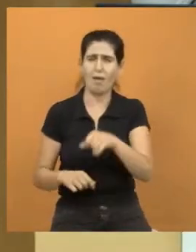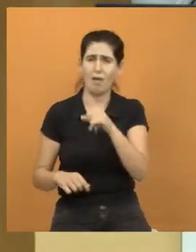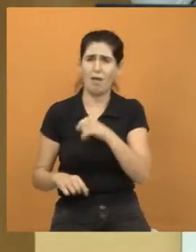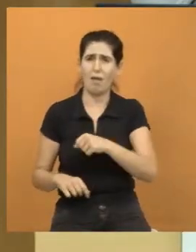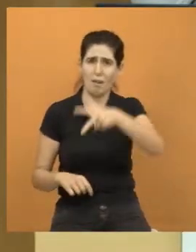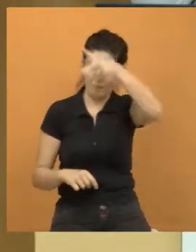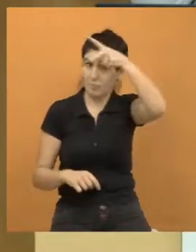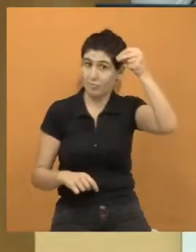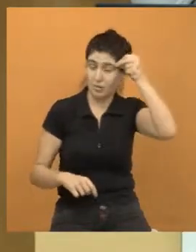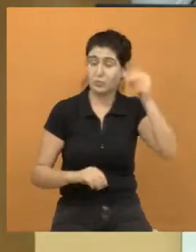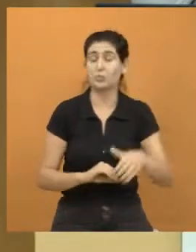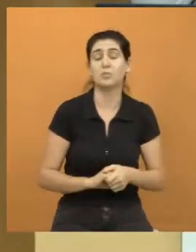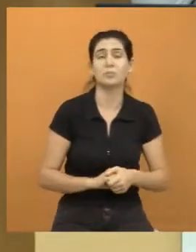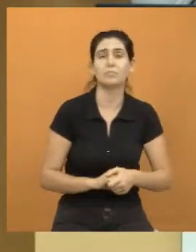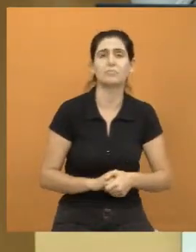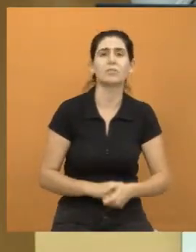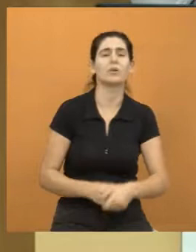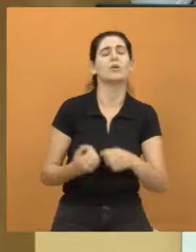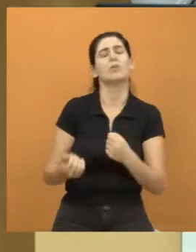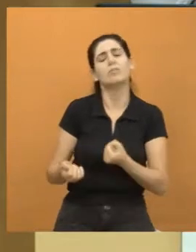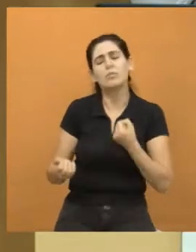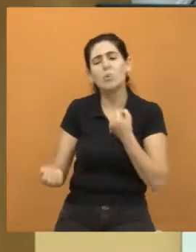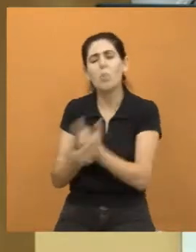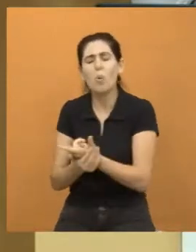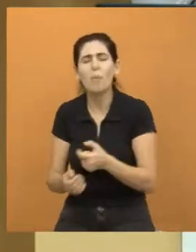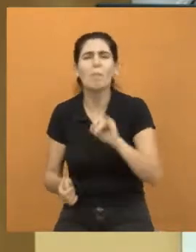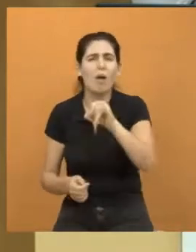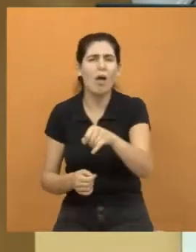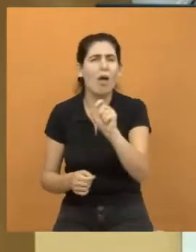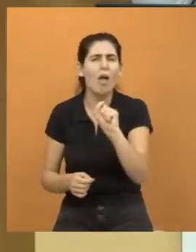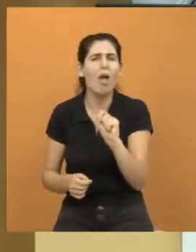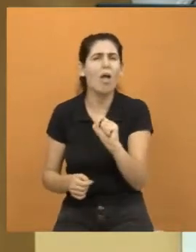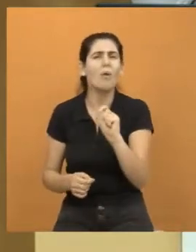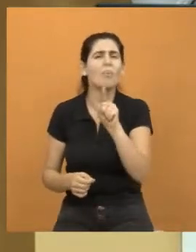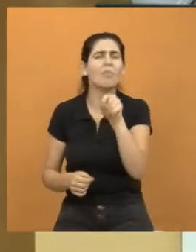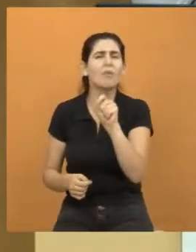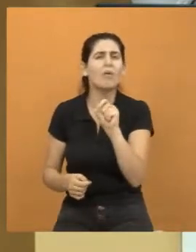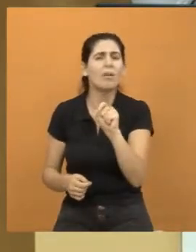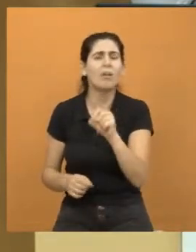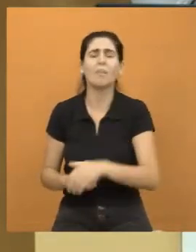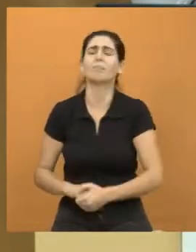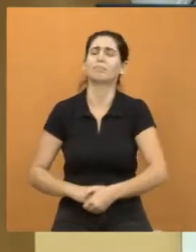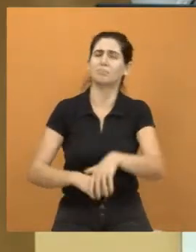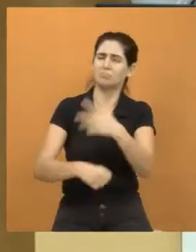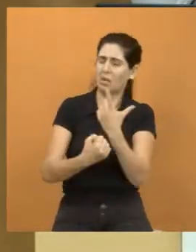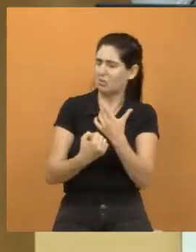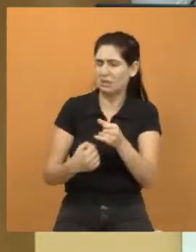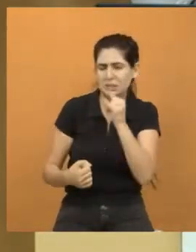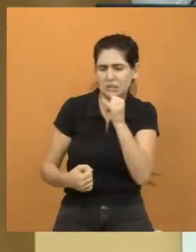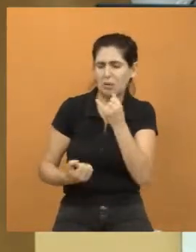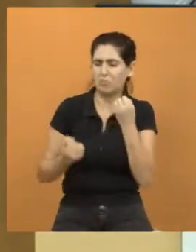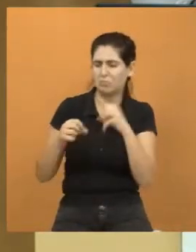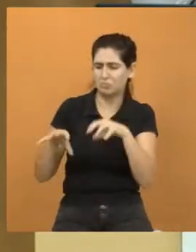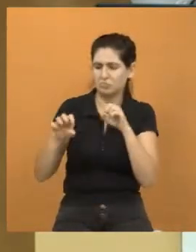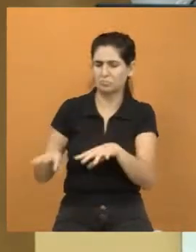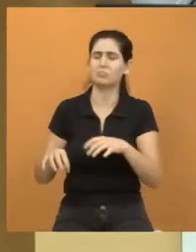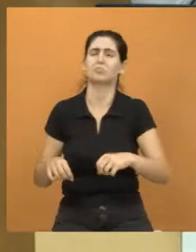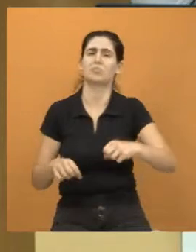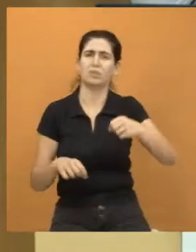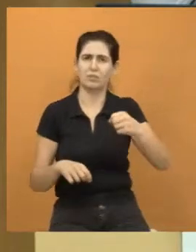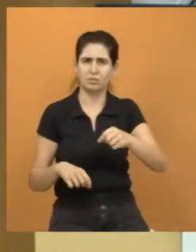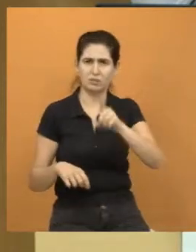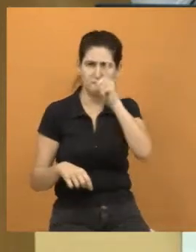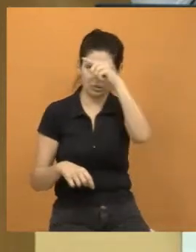maior consumidor do município são o que nós gastamos com a educação, com a saúde, com a